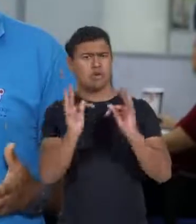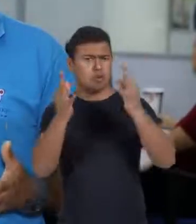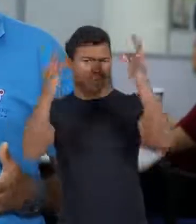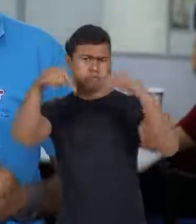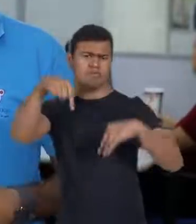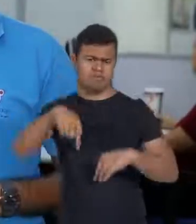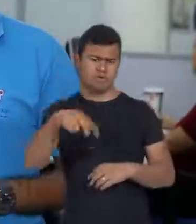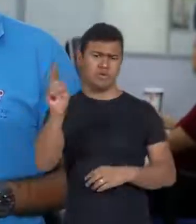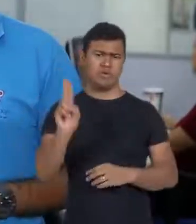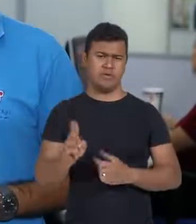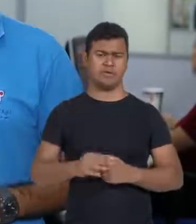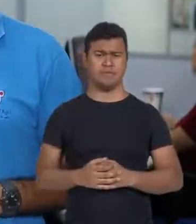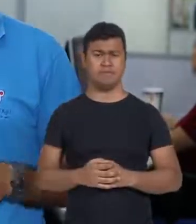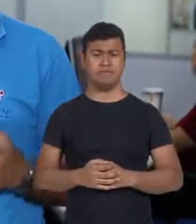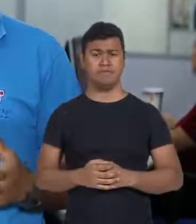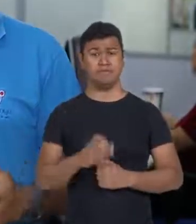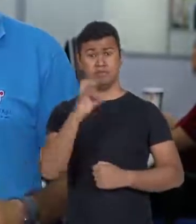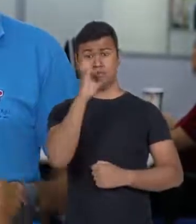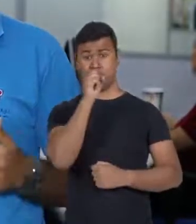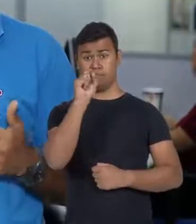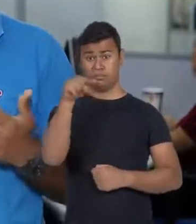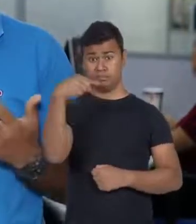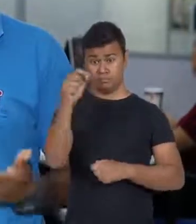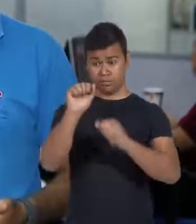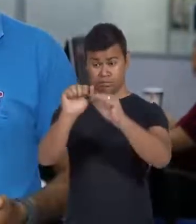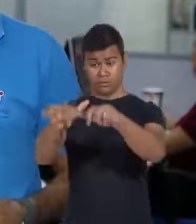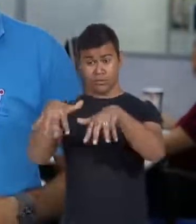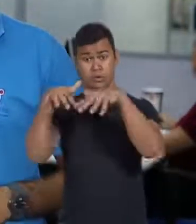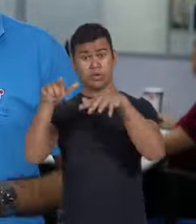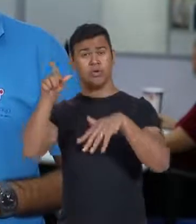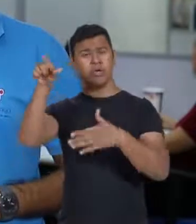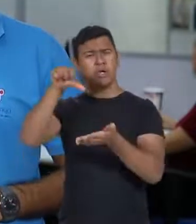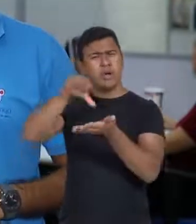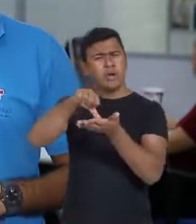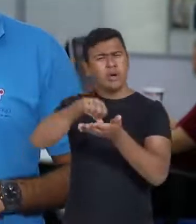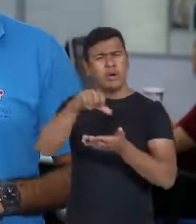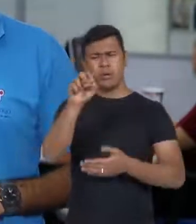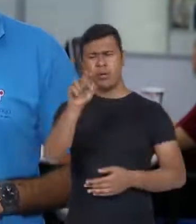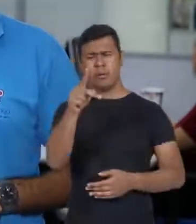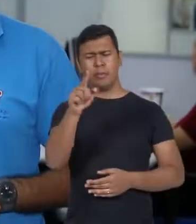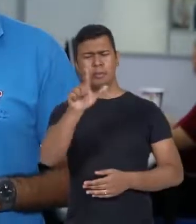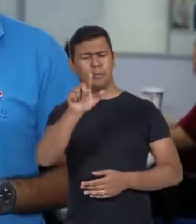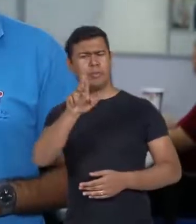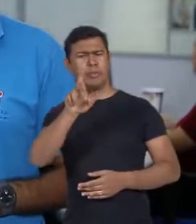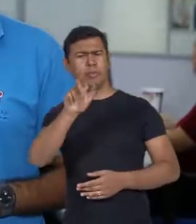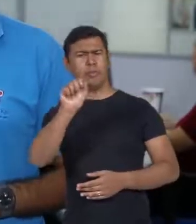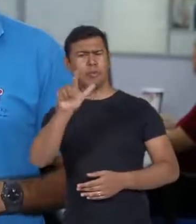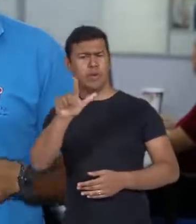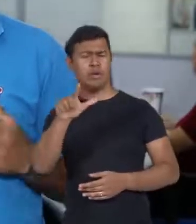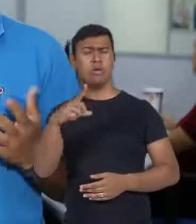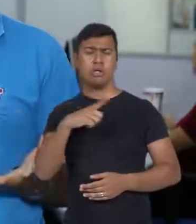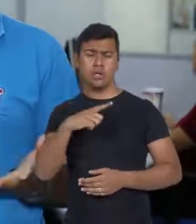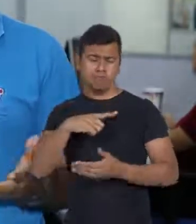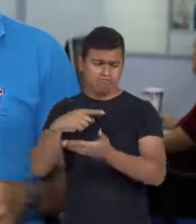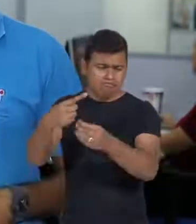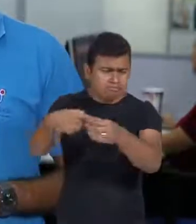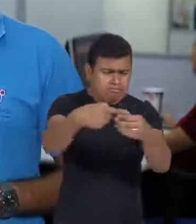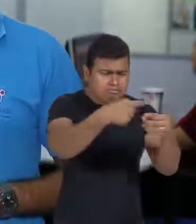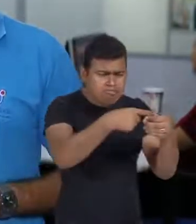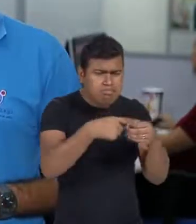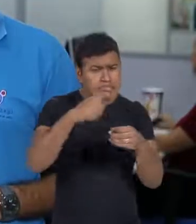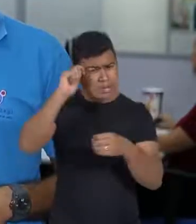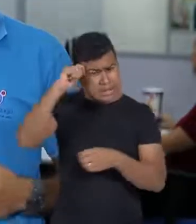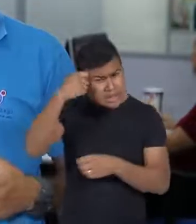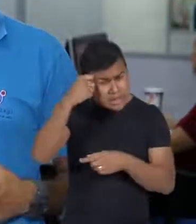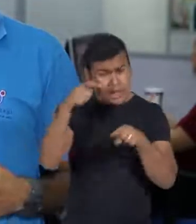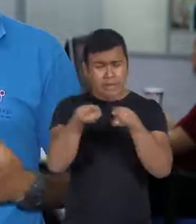No próximo sábado vai ser realizado no auditório do Espaço Plural o seminário Quilombos e Extensão. No evento, o